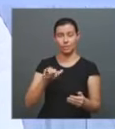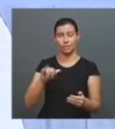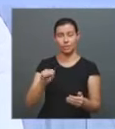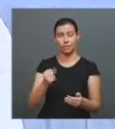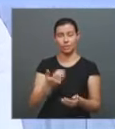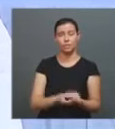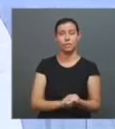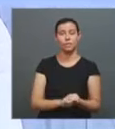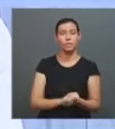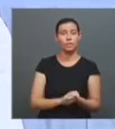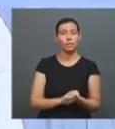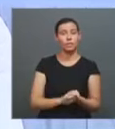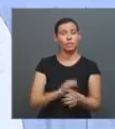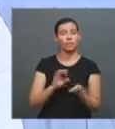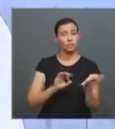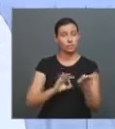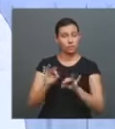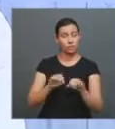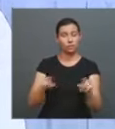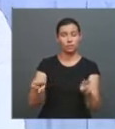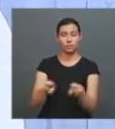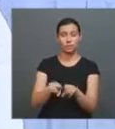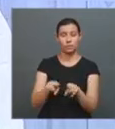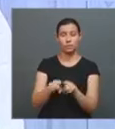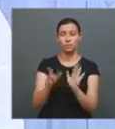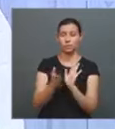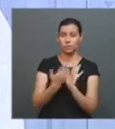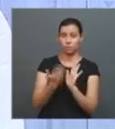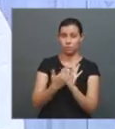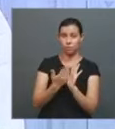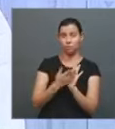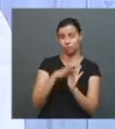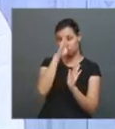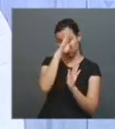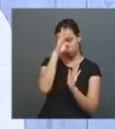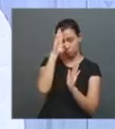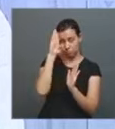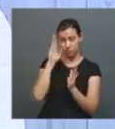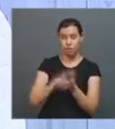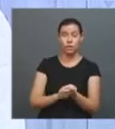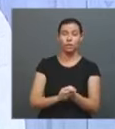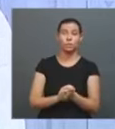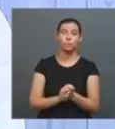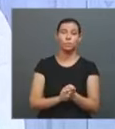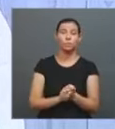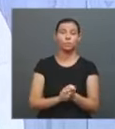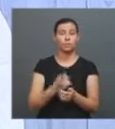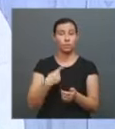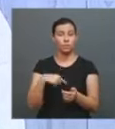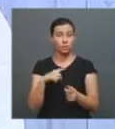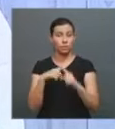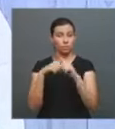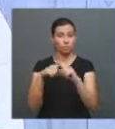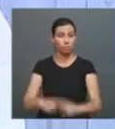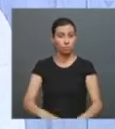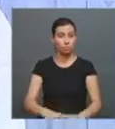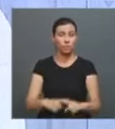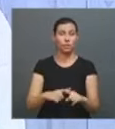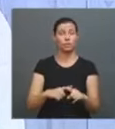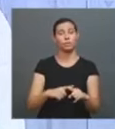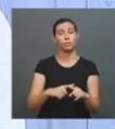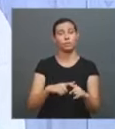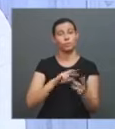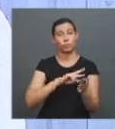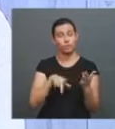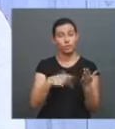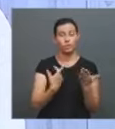comerciais também produzem livros acadêmicos, mas com os best-sellers da vida, como o Rafael tinha falado, Harry Potter da vida.